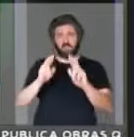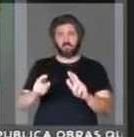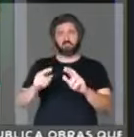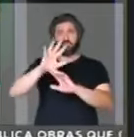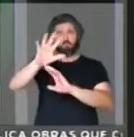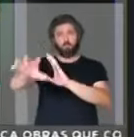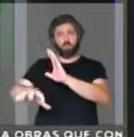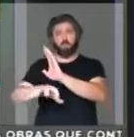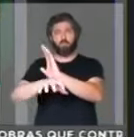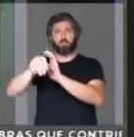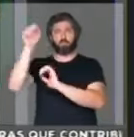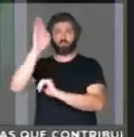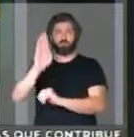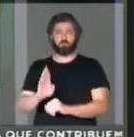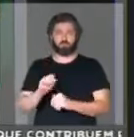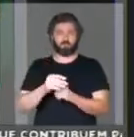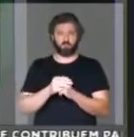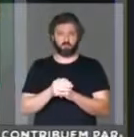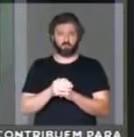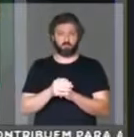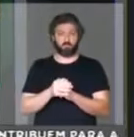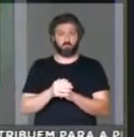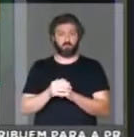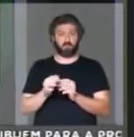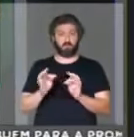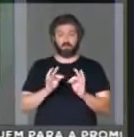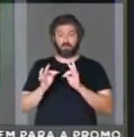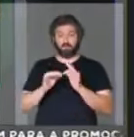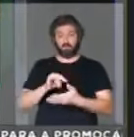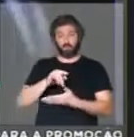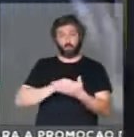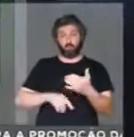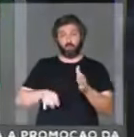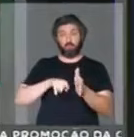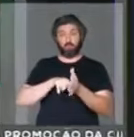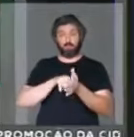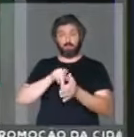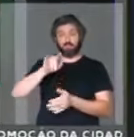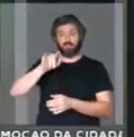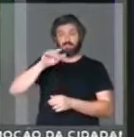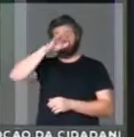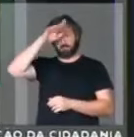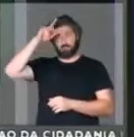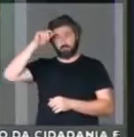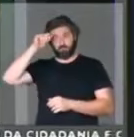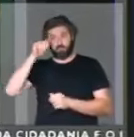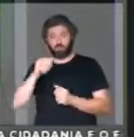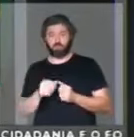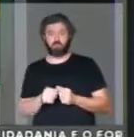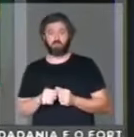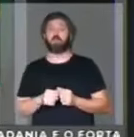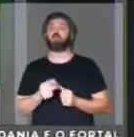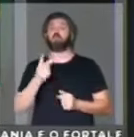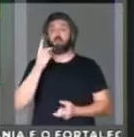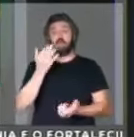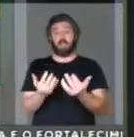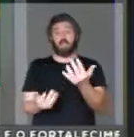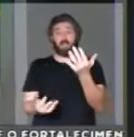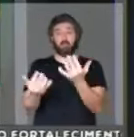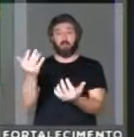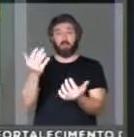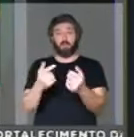ambiente brasileiro uma nota técnica do instituto de pesquisa ambiental da amazônia diz que as queimadas na amazônia